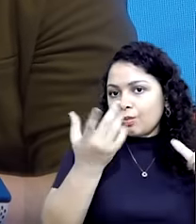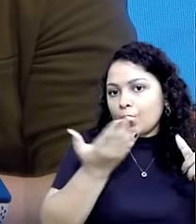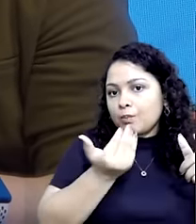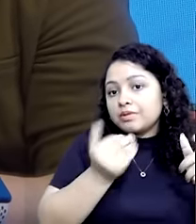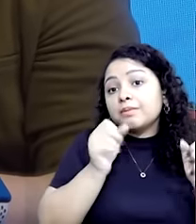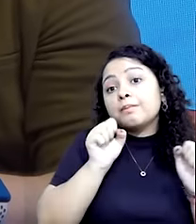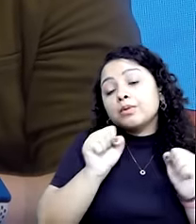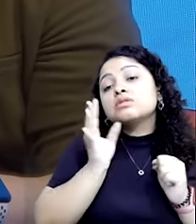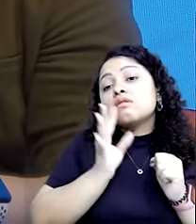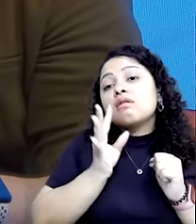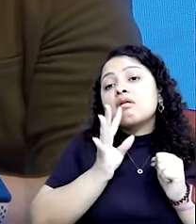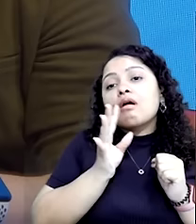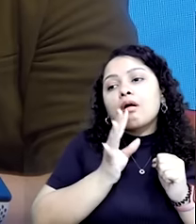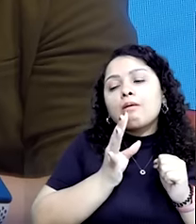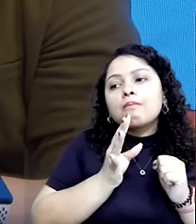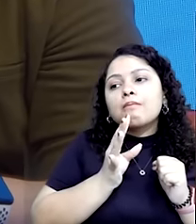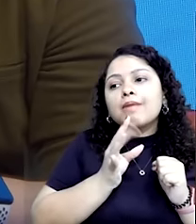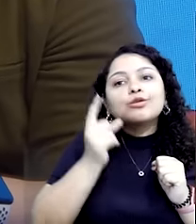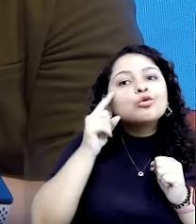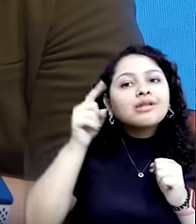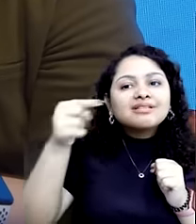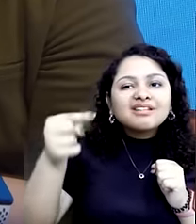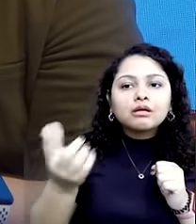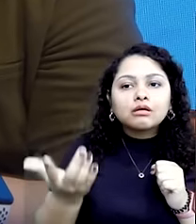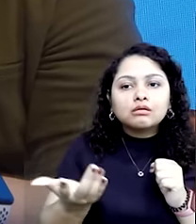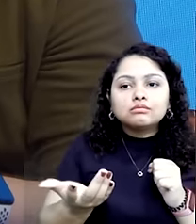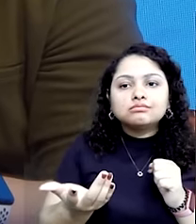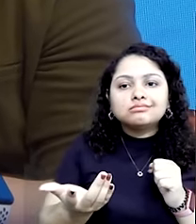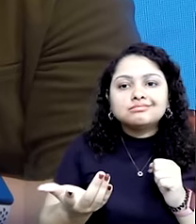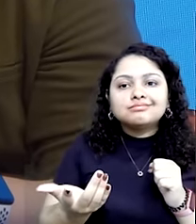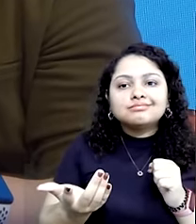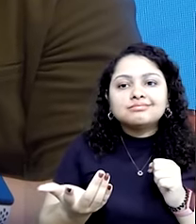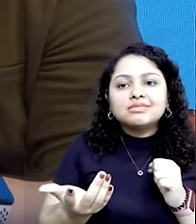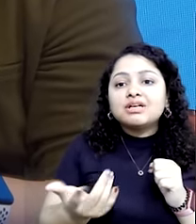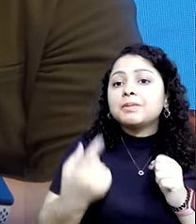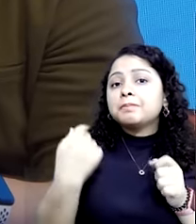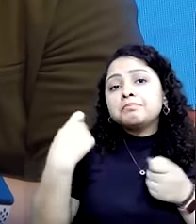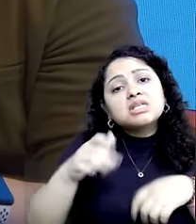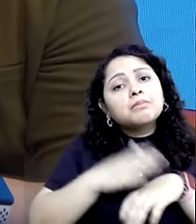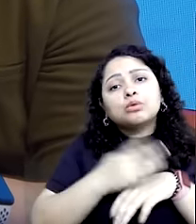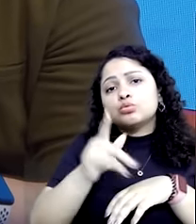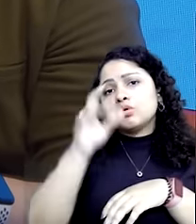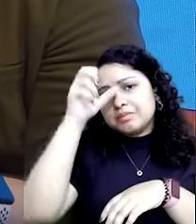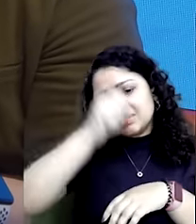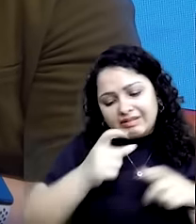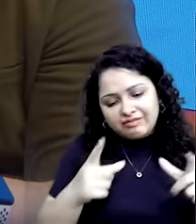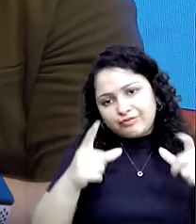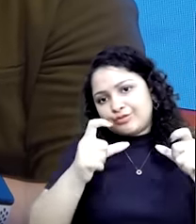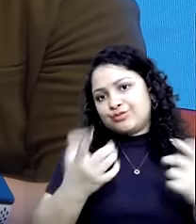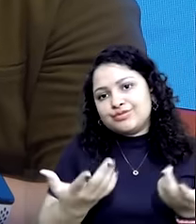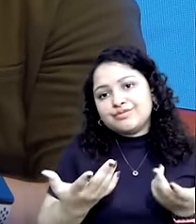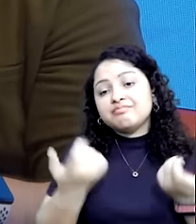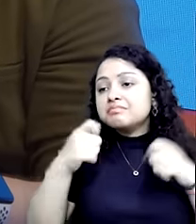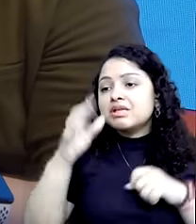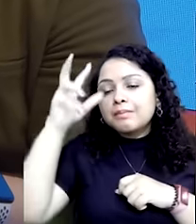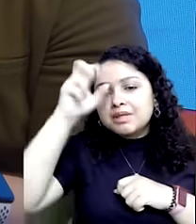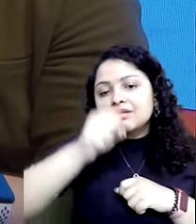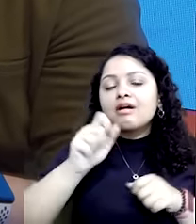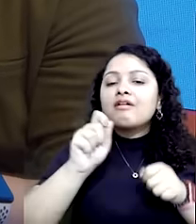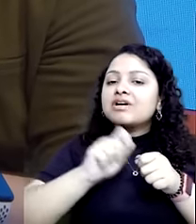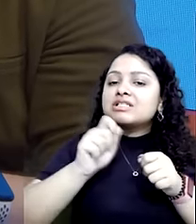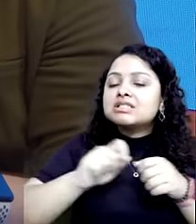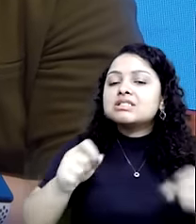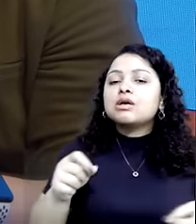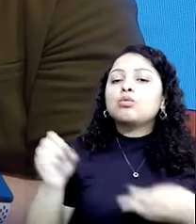pode ser legal mas e no dia a dia poxa isso aqui você vai ter que aprender a fazer esse registro você vai ter que aprender a fazer o Story